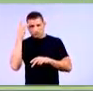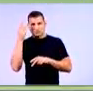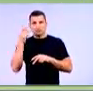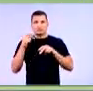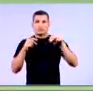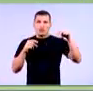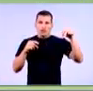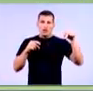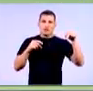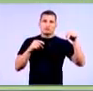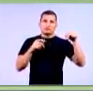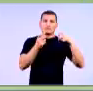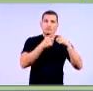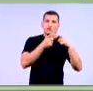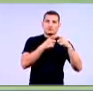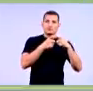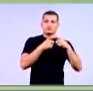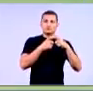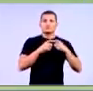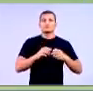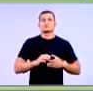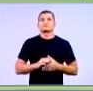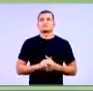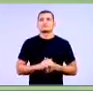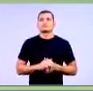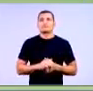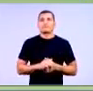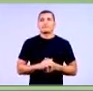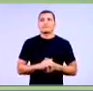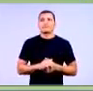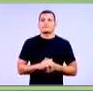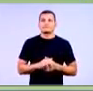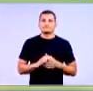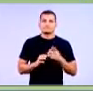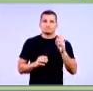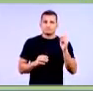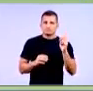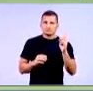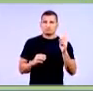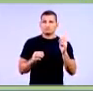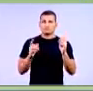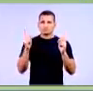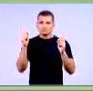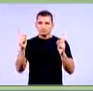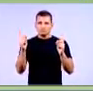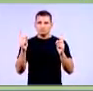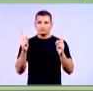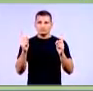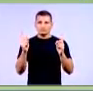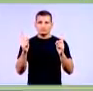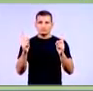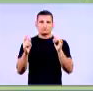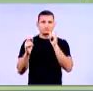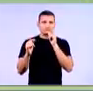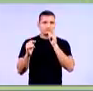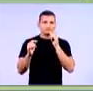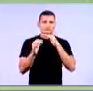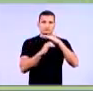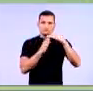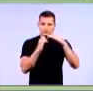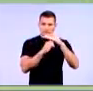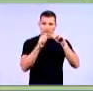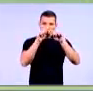cardinalidade de N para N, muitos para muitos. Cardinalidade de 1 para 1. No exemplo aqui, em um sistema de uma empresa, eu